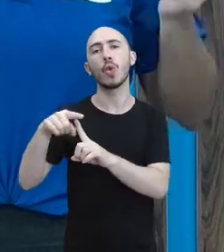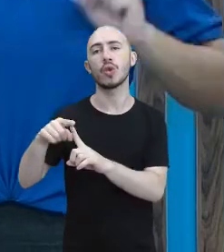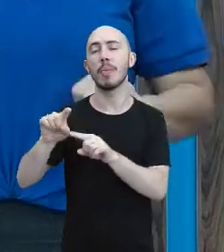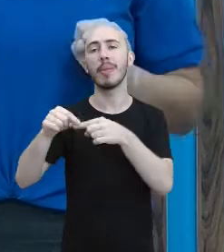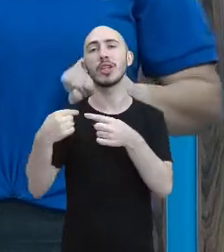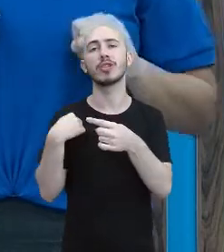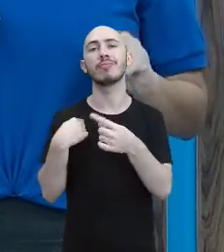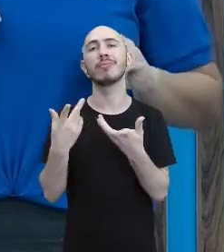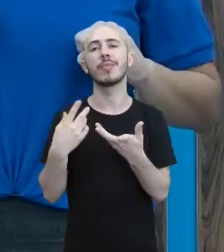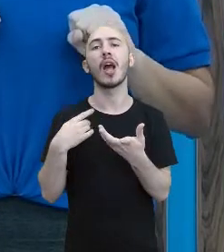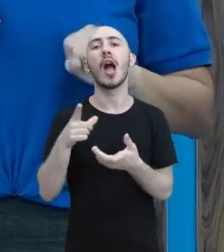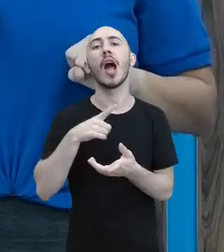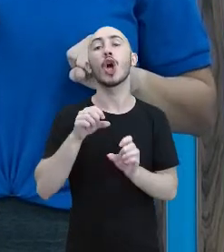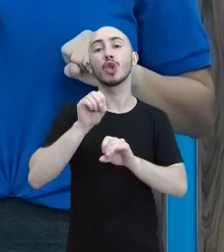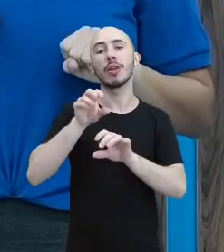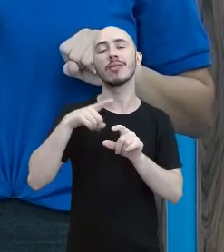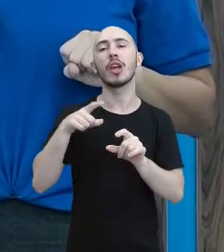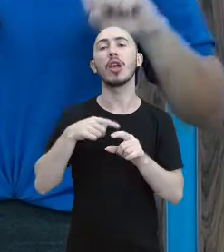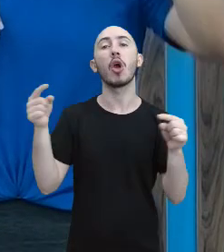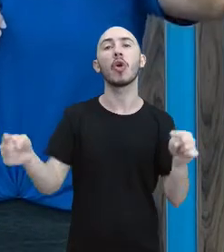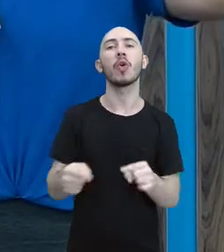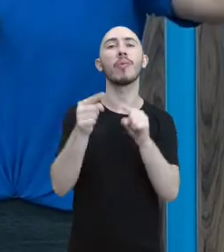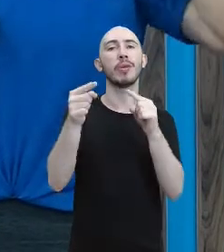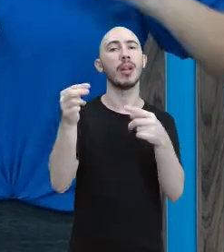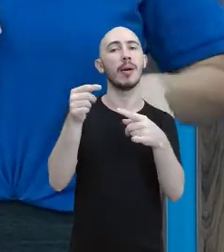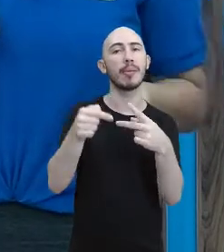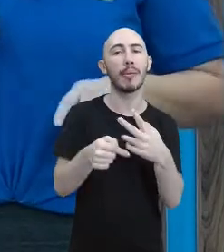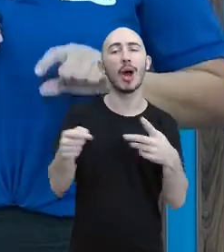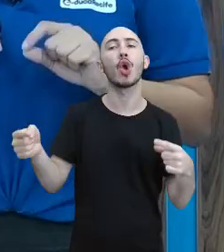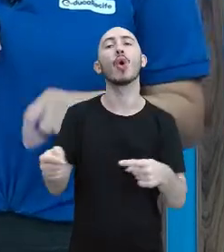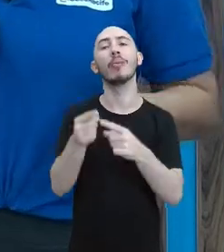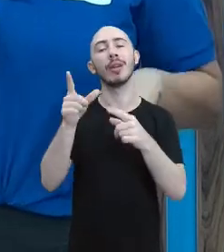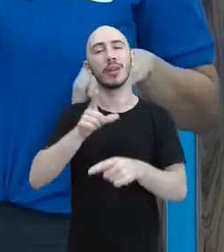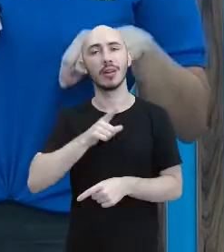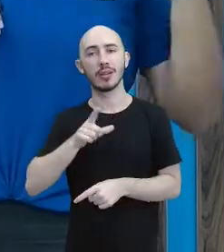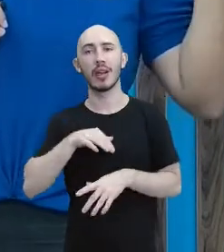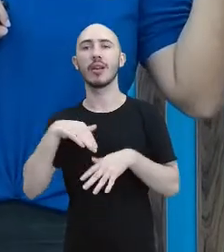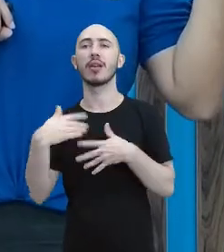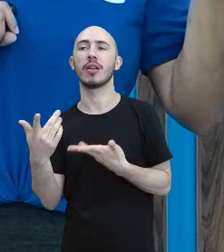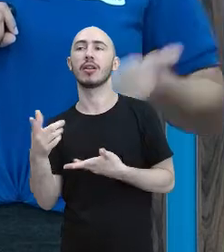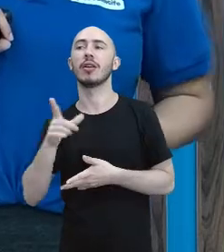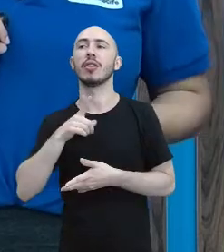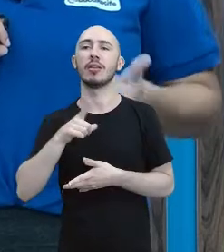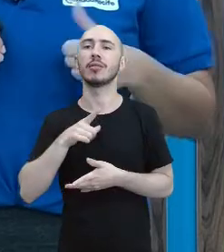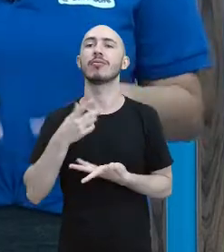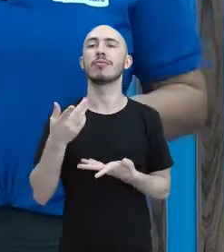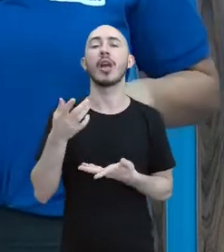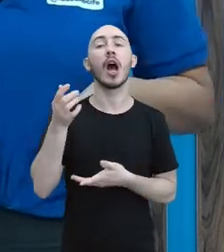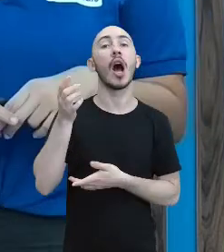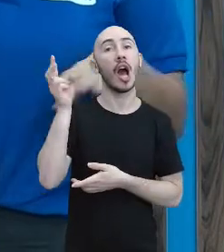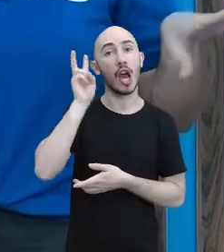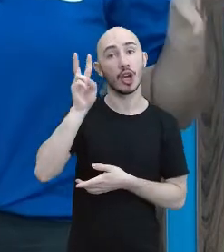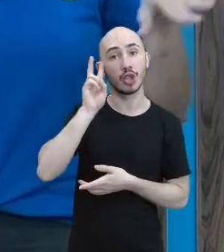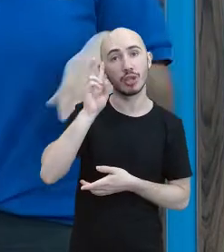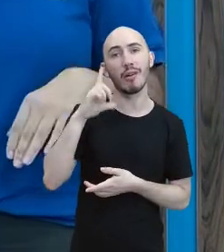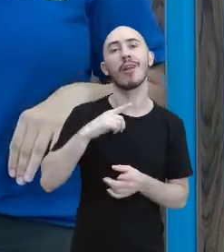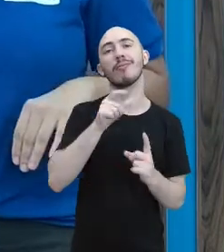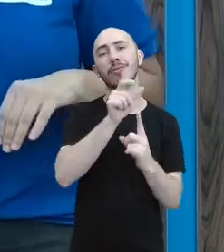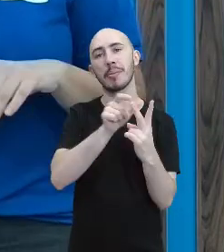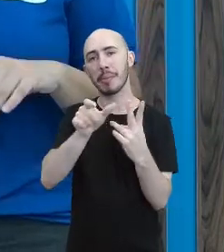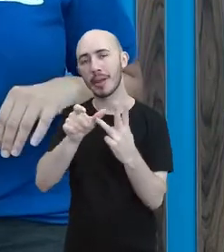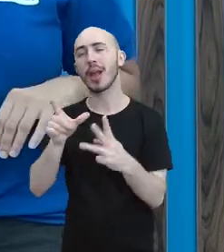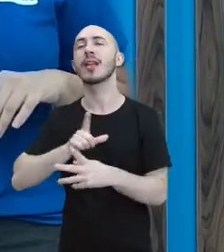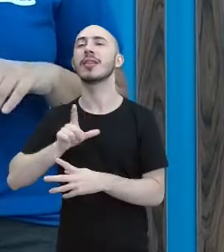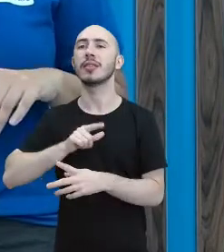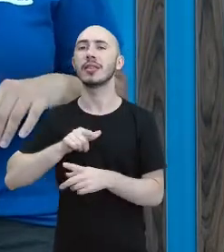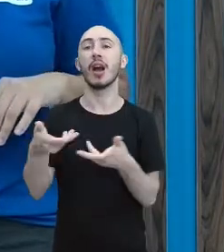vimos possuem elementos em comum? Tanto os tutoriais da historinha, tanto o que a gente